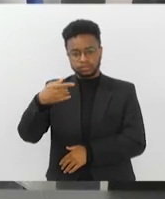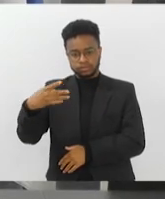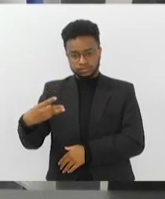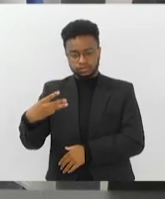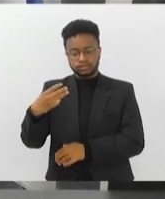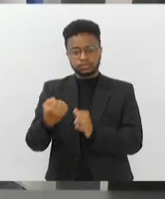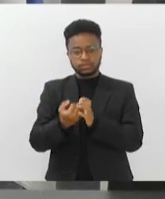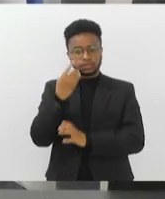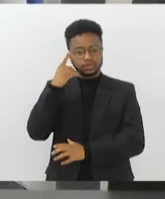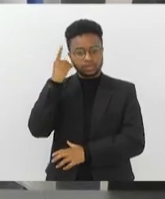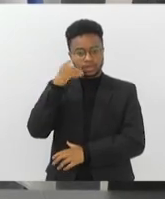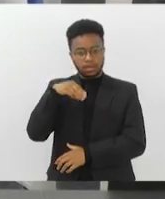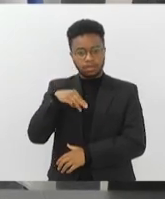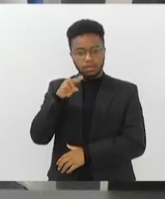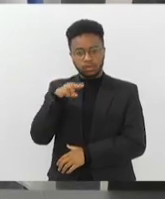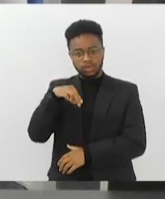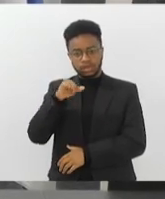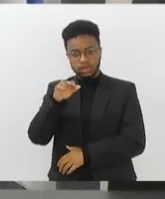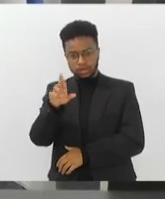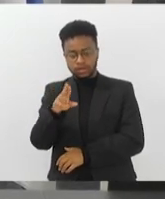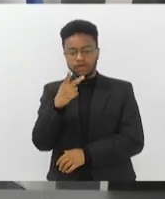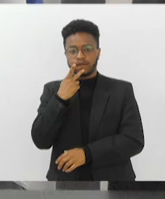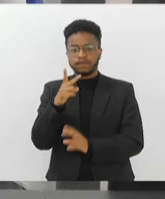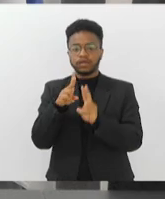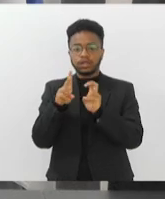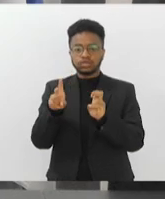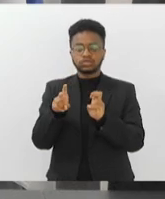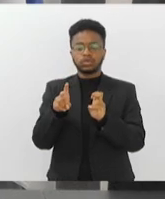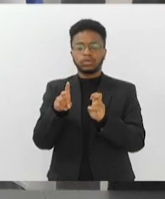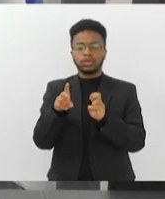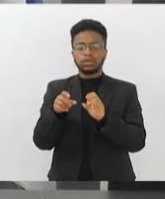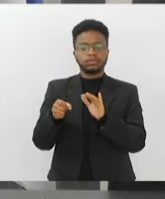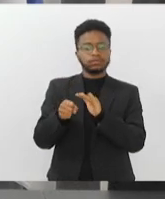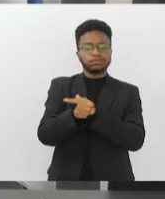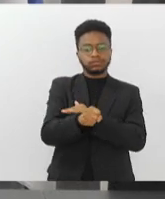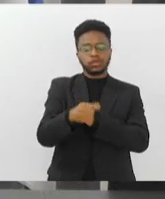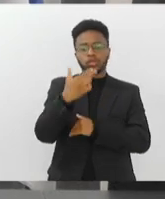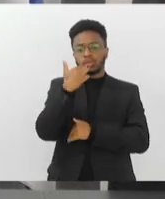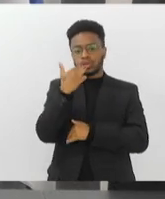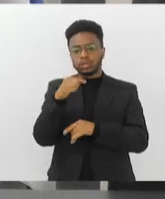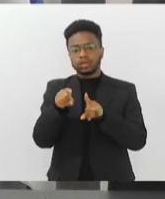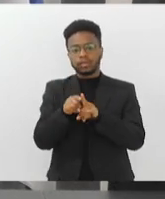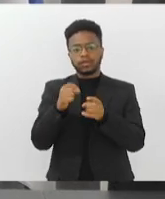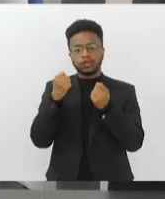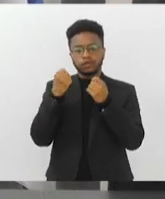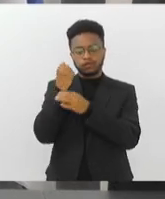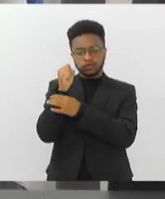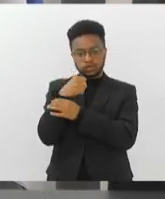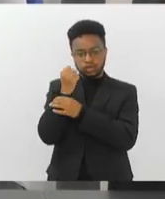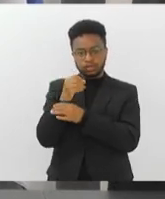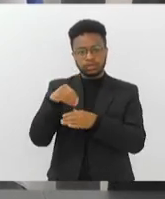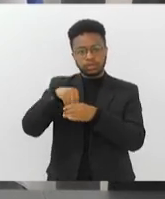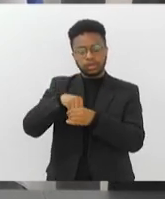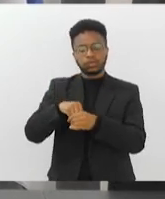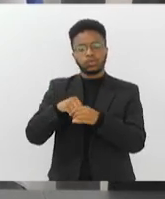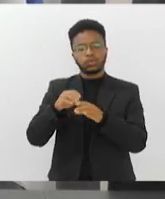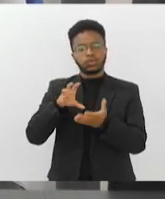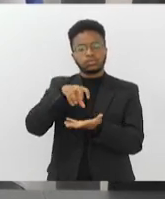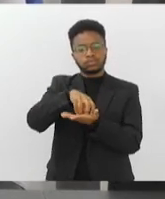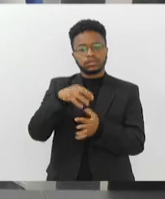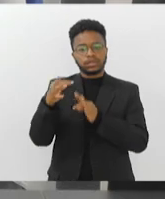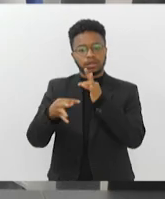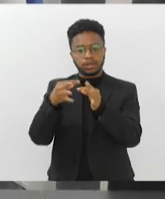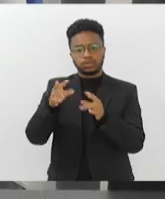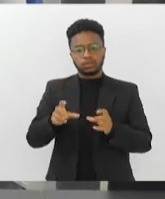deputado Munir Neto, que dispõe sobre a inclusão de nutricionista e fisioterapeuta nos centros de tratamento oncológico no âmbito do Estado do Rio de Janeiro, deputado